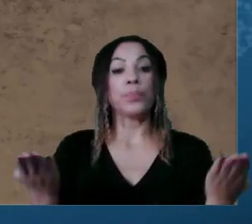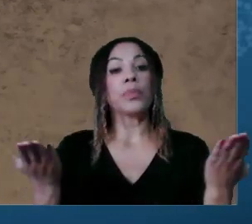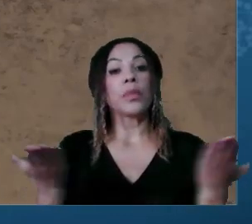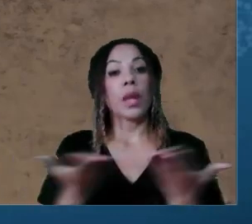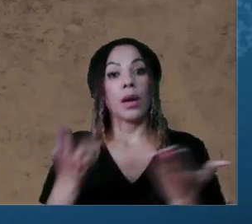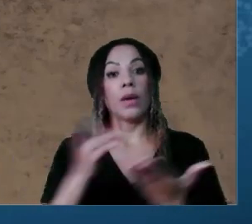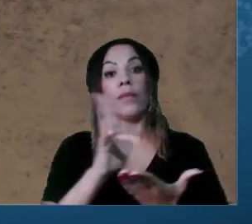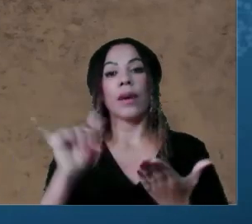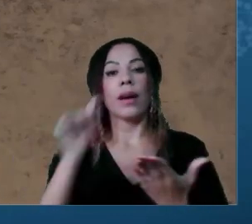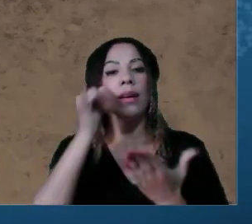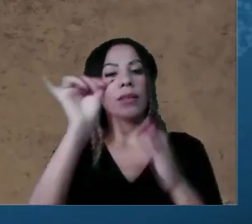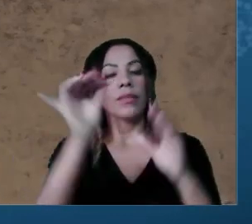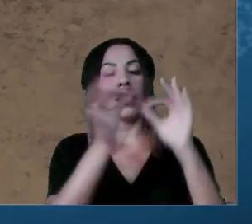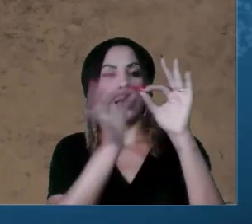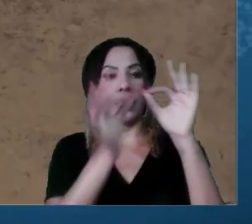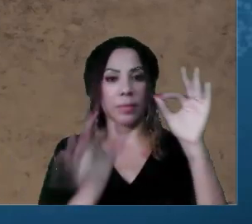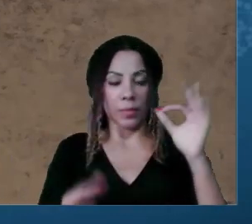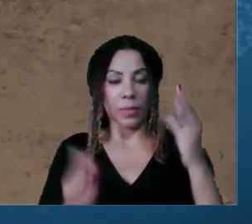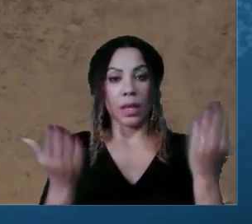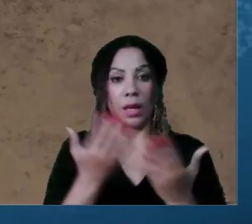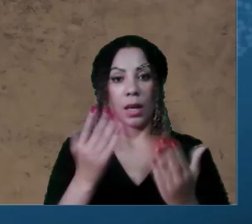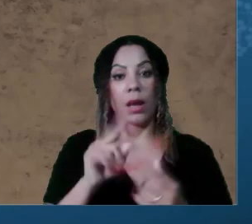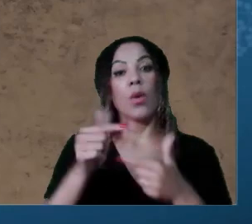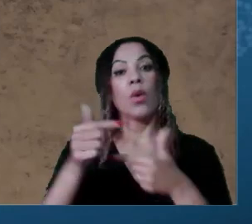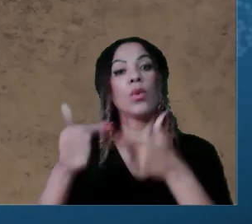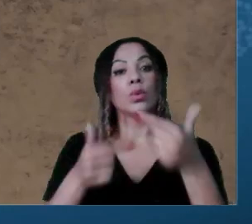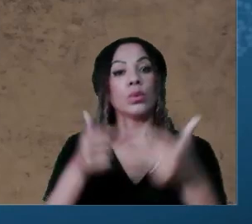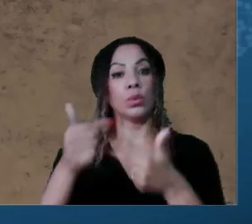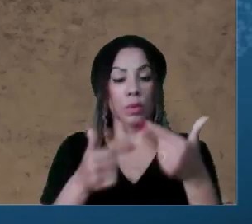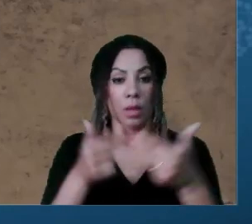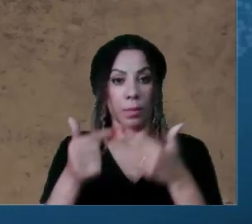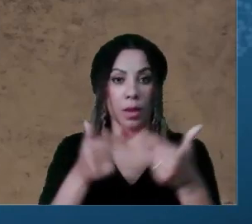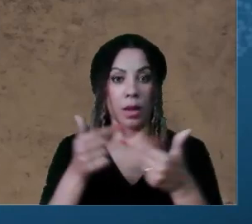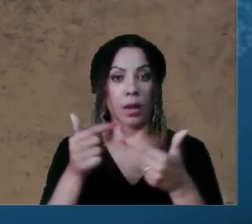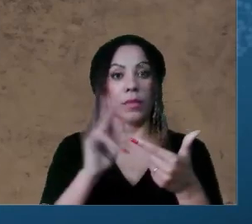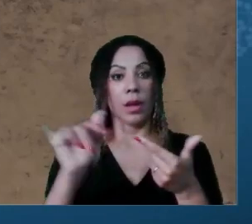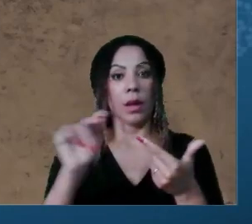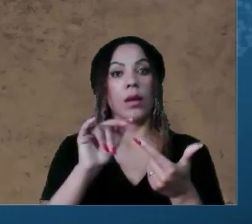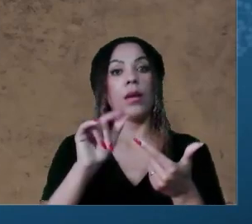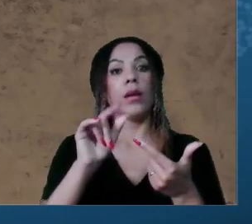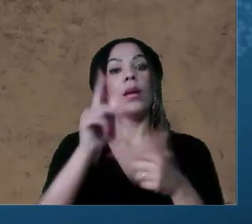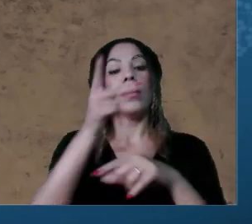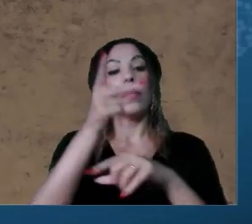mais delongas, para os trabalhos de menção honrosa.